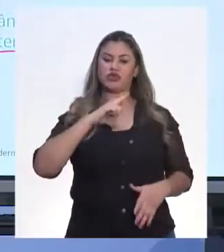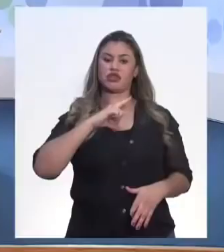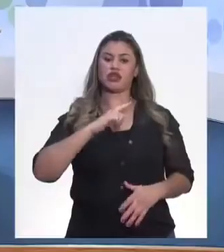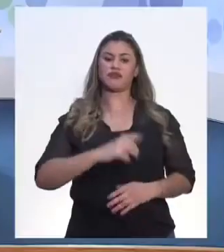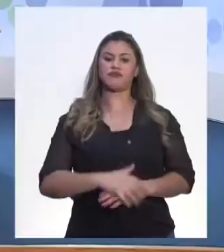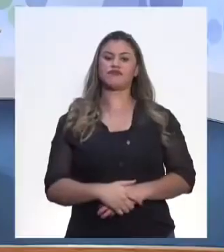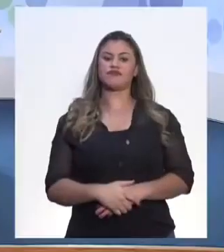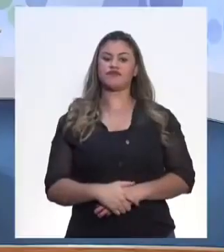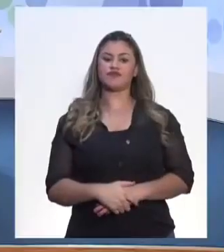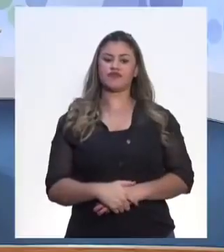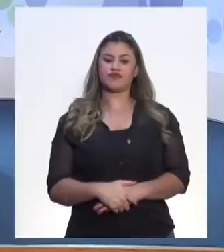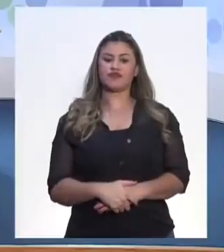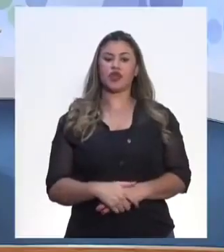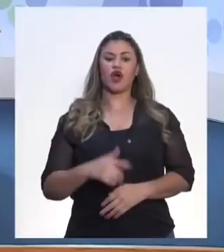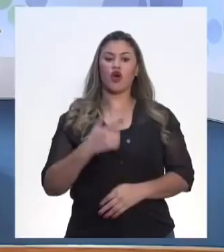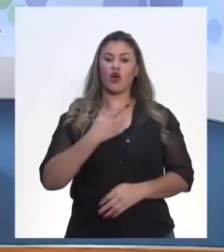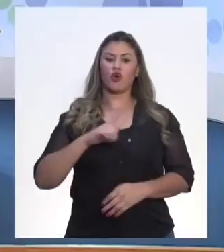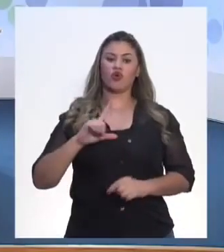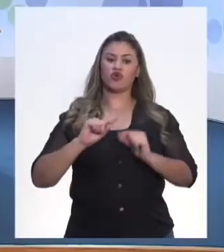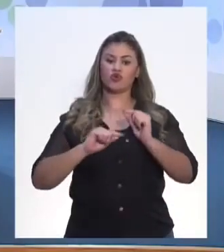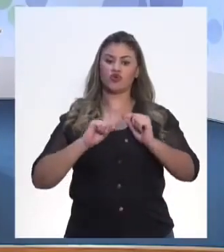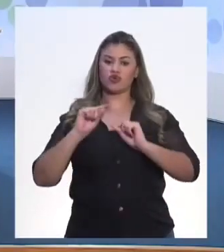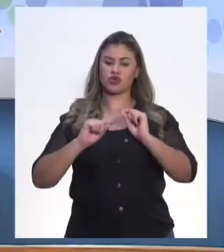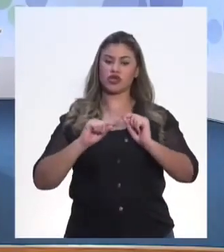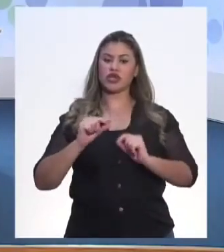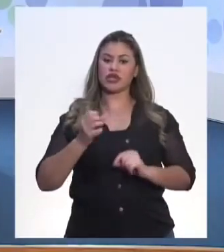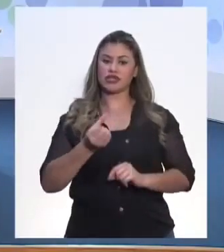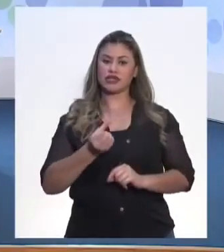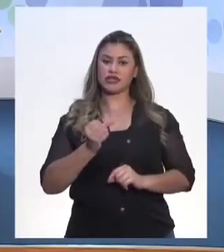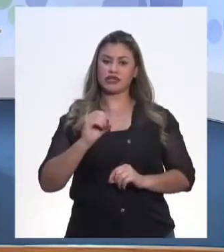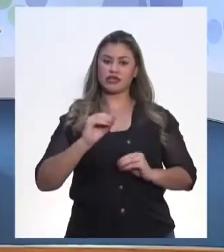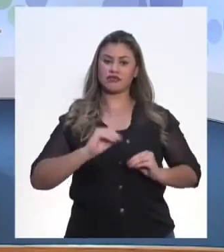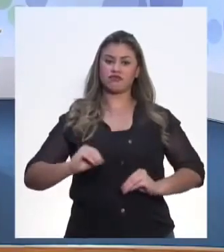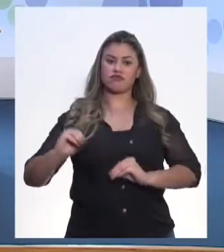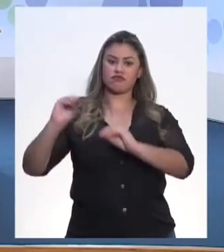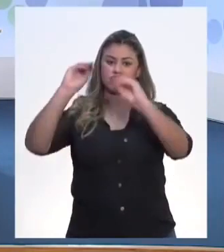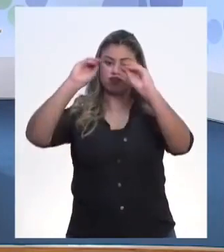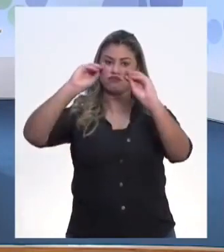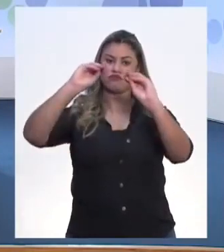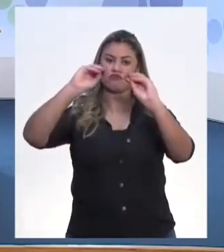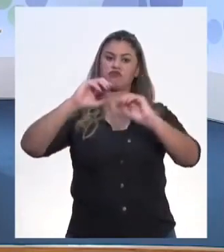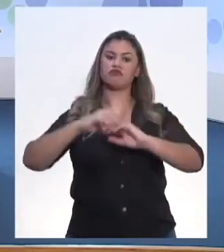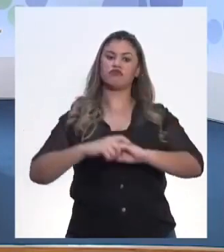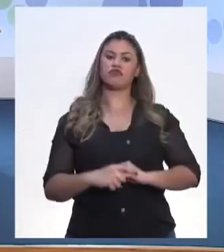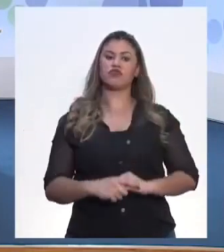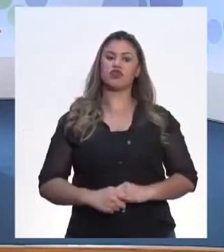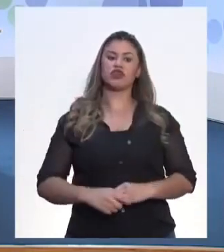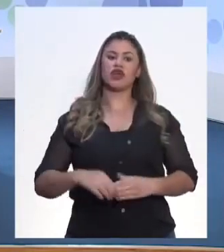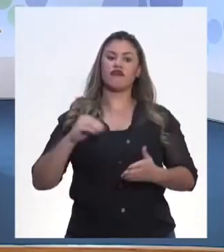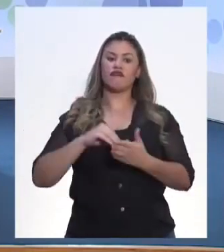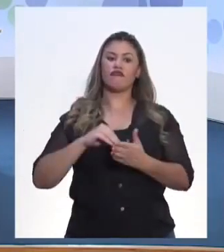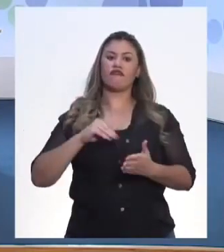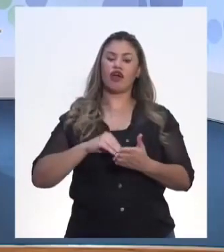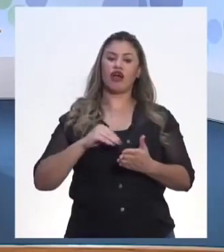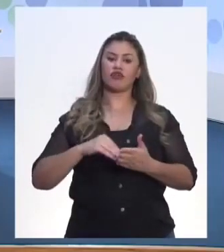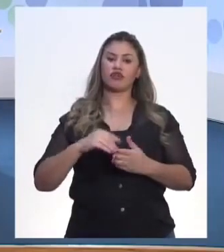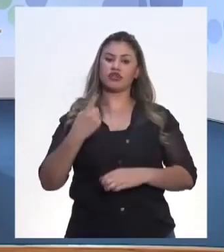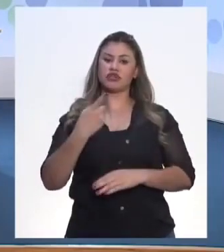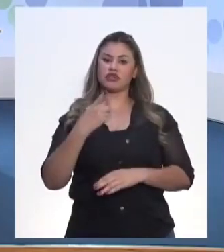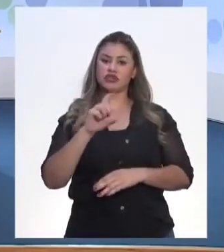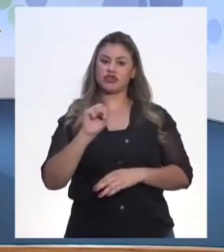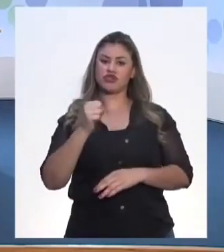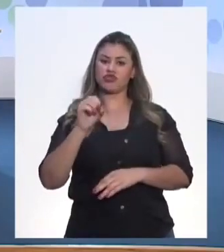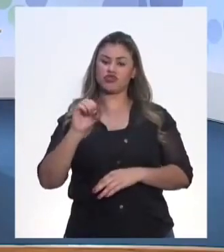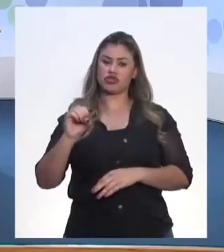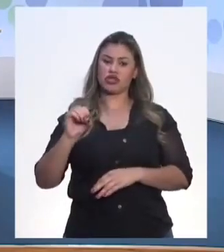seria transportar esse 60 para cá, né, o correspondente, e aí o que falta para 180, no